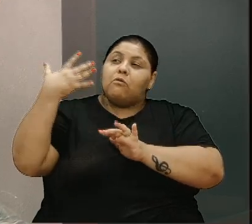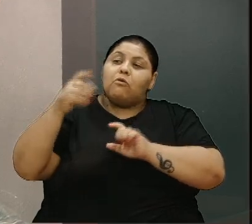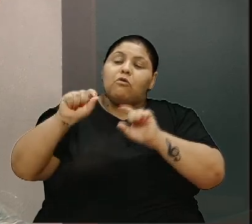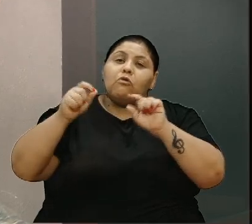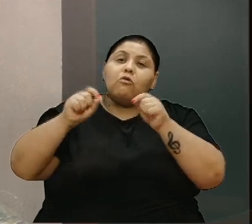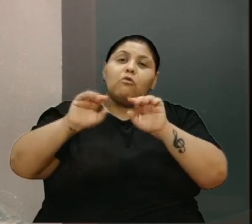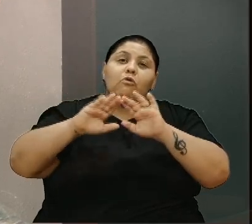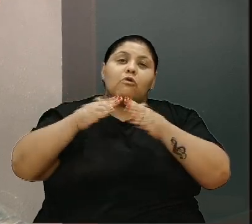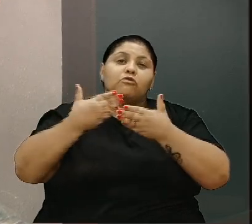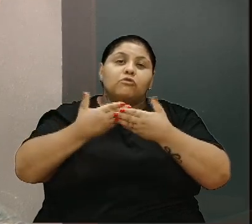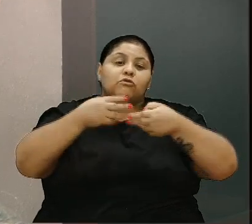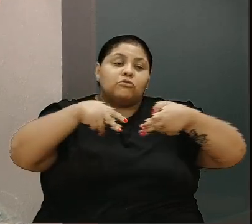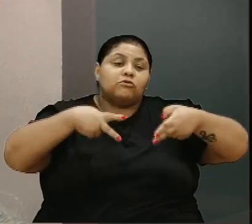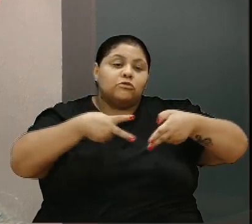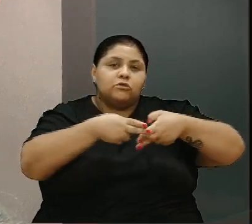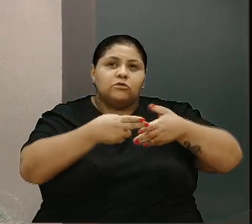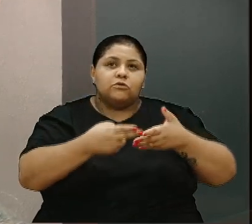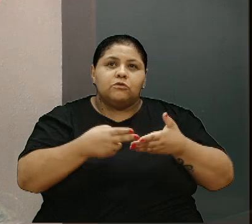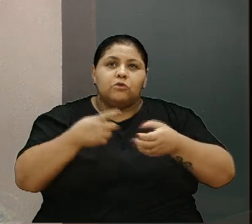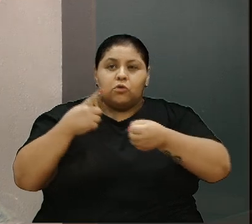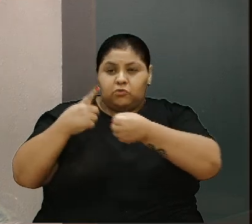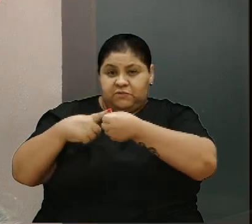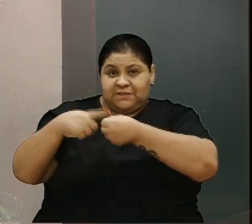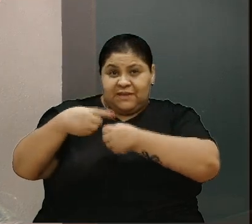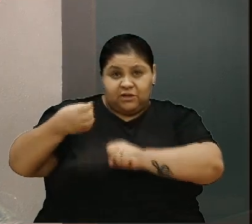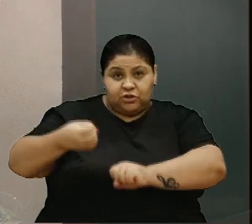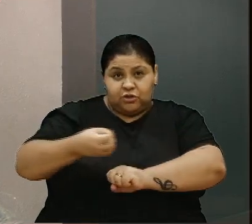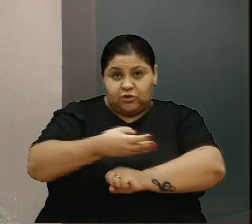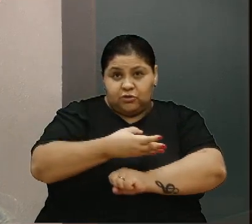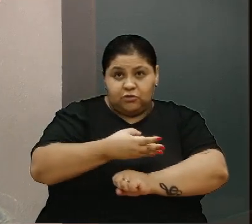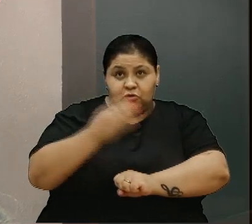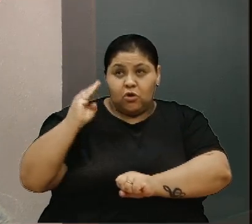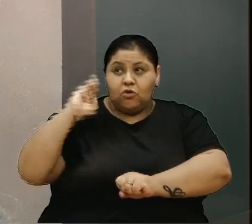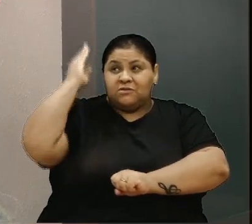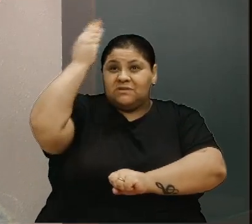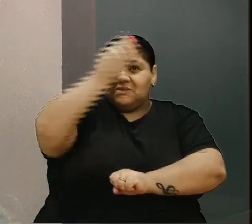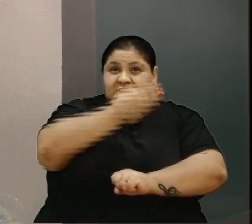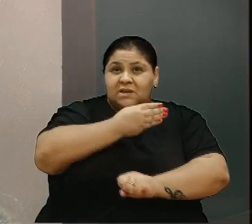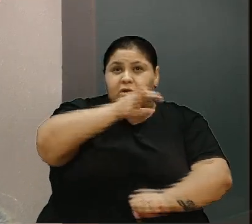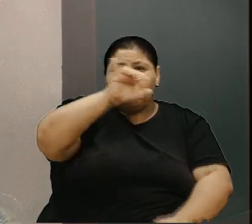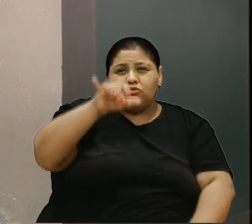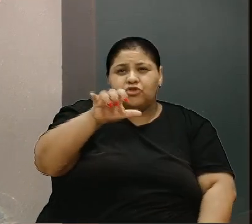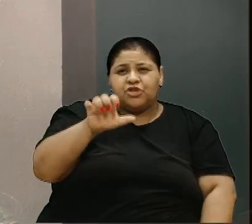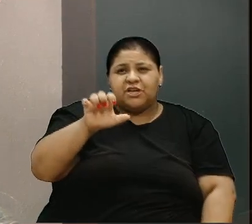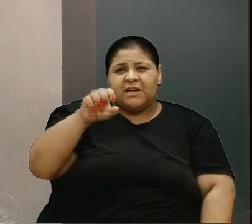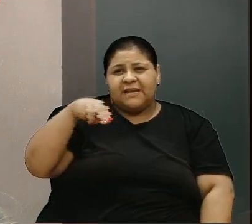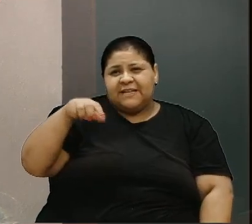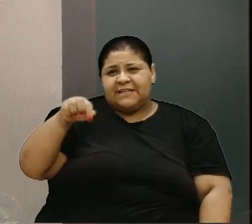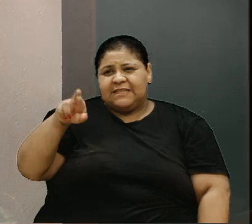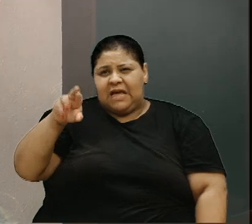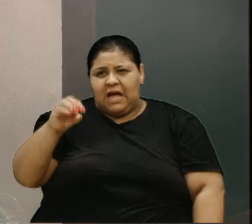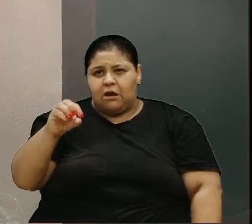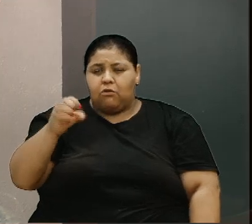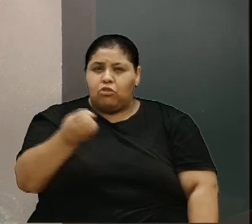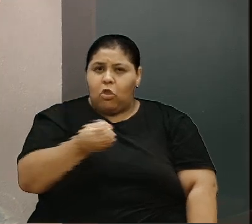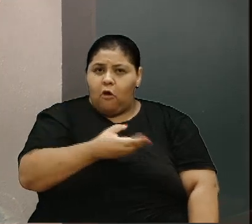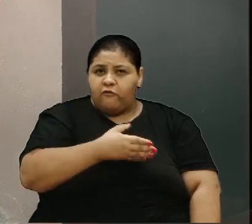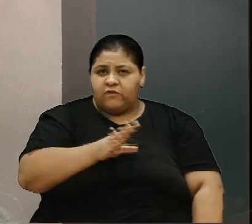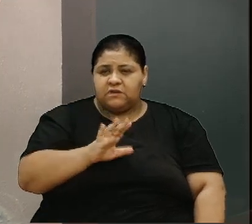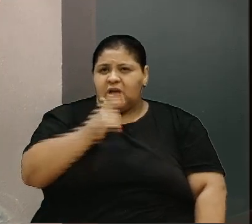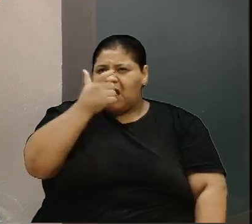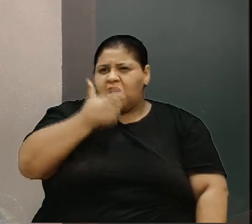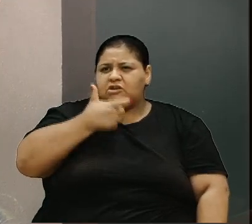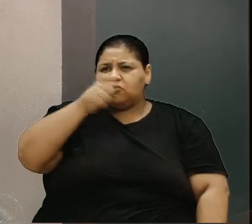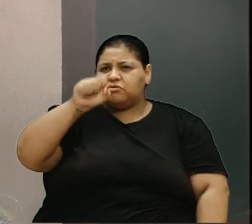inauguramos de 2009? O Cidade Nova... O São Genaro, são essas que nós inauguramos? Novas escolas? Eu acho que